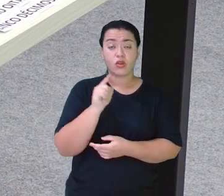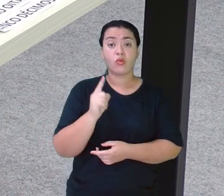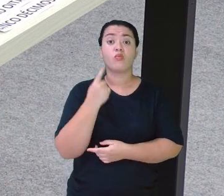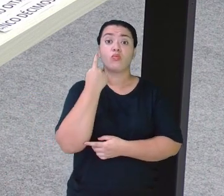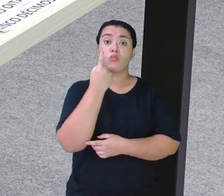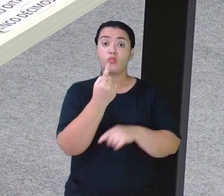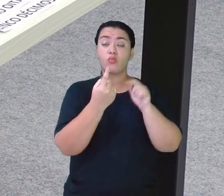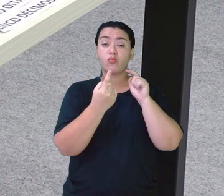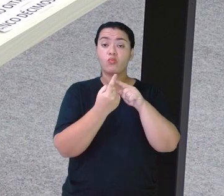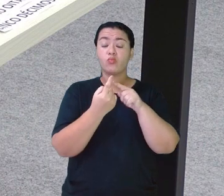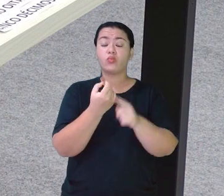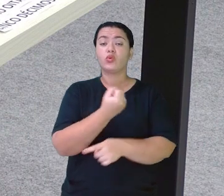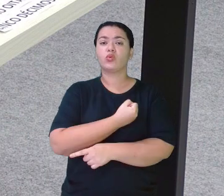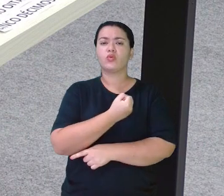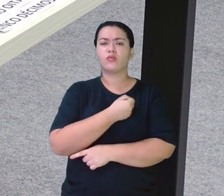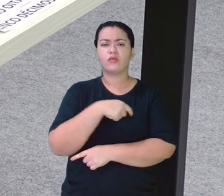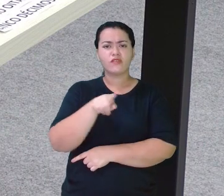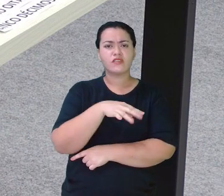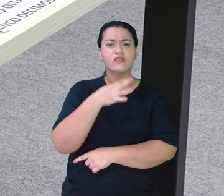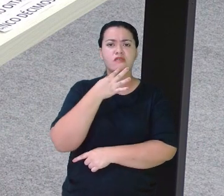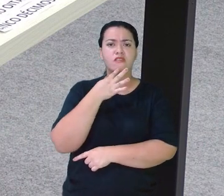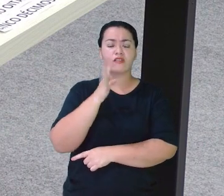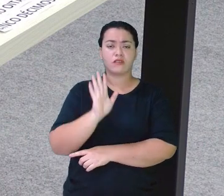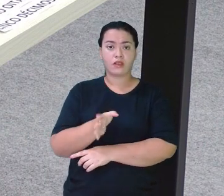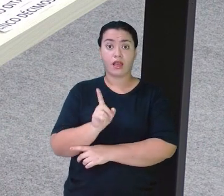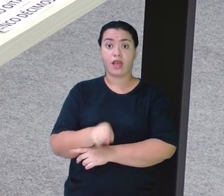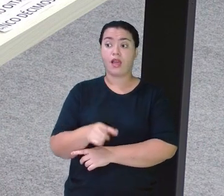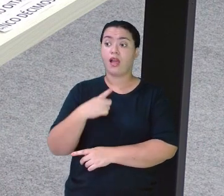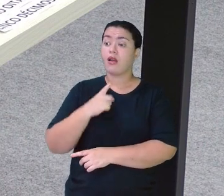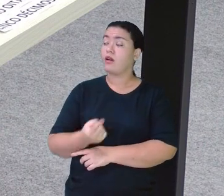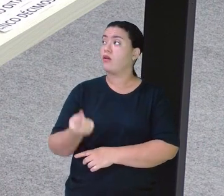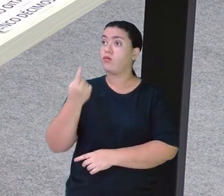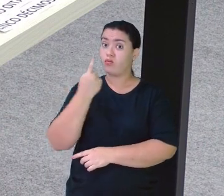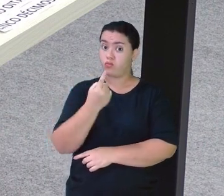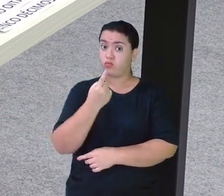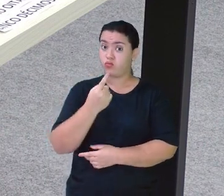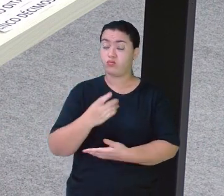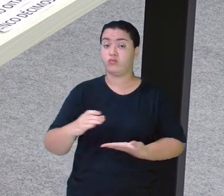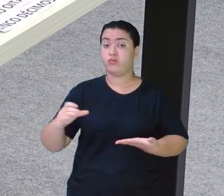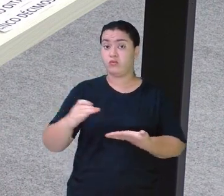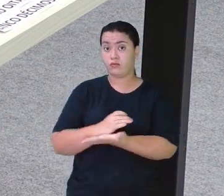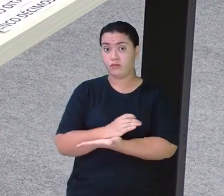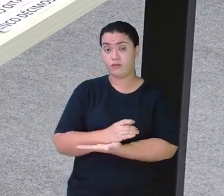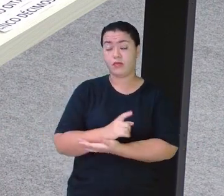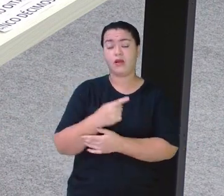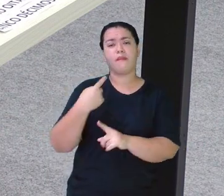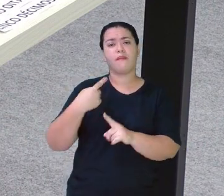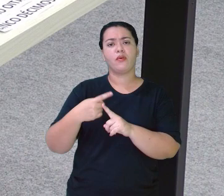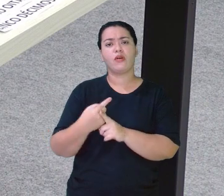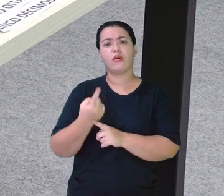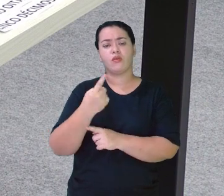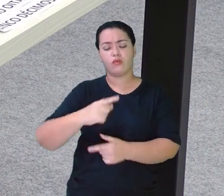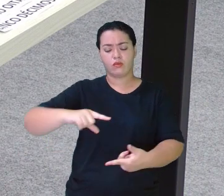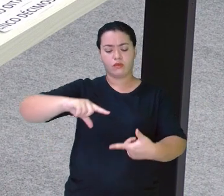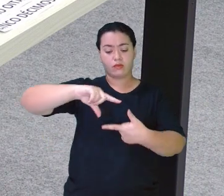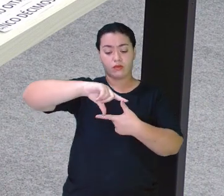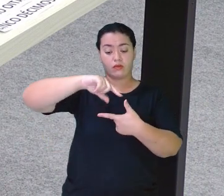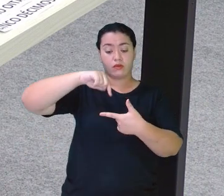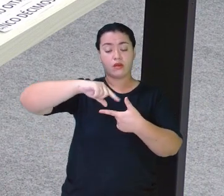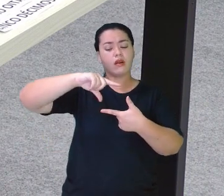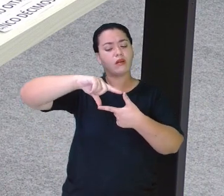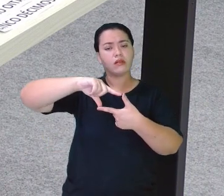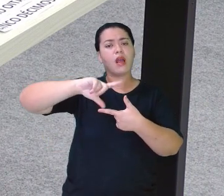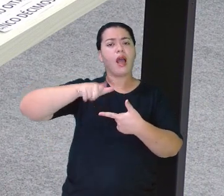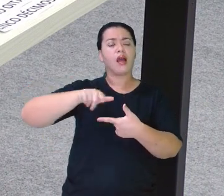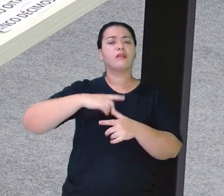aquele número que você já conhece. E aqui na fração eu digo que é um inteiro, porque o retângulo ele está inteirinho.